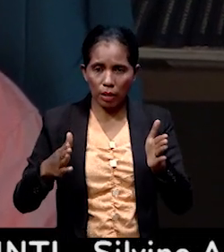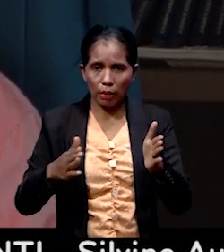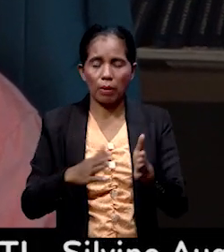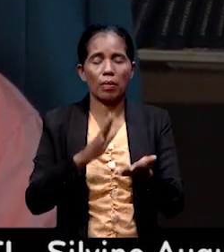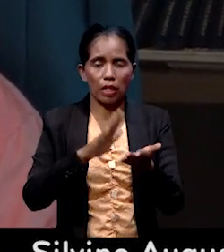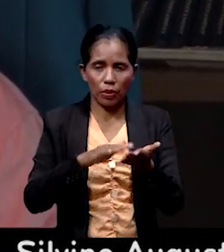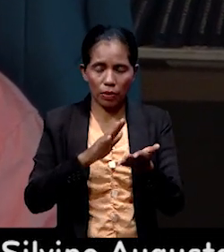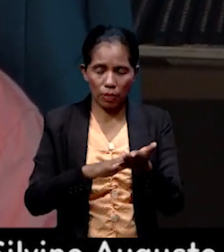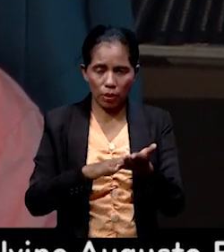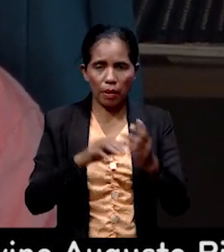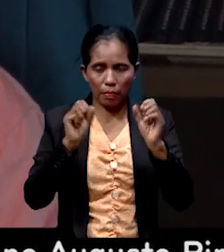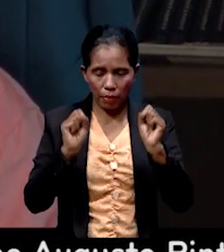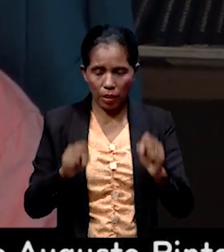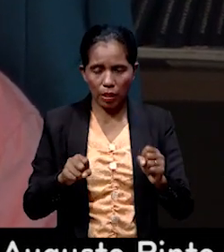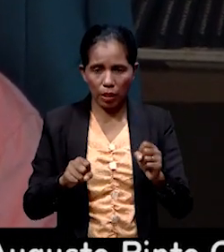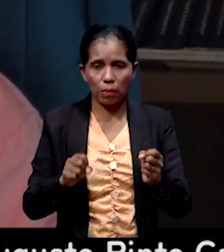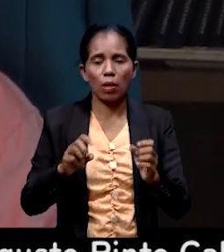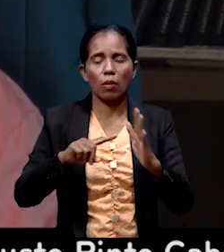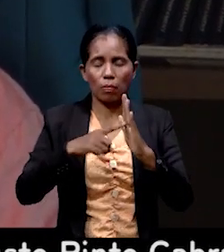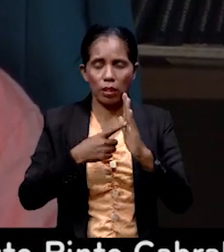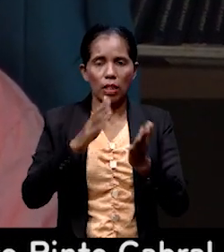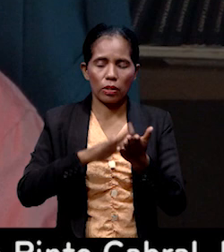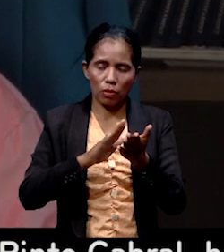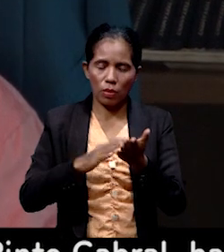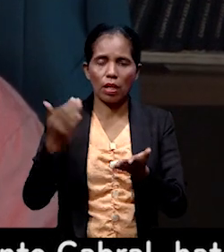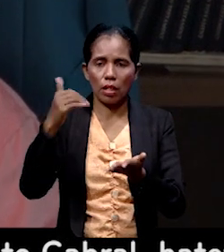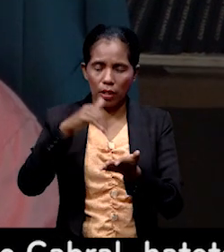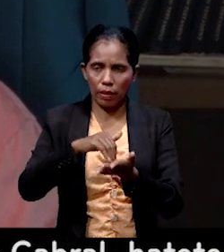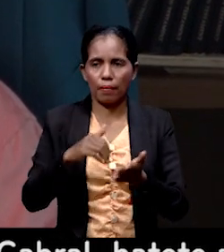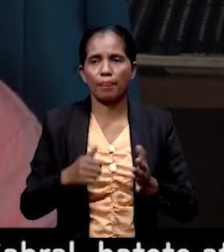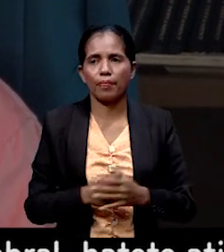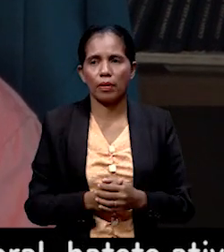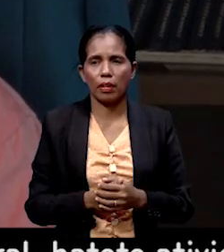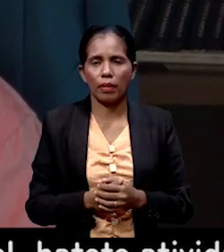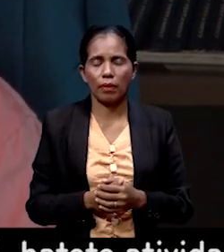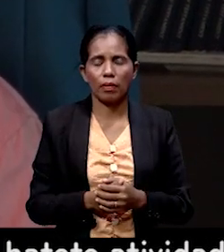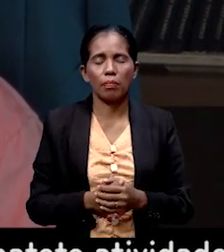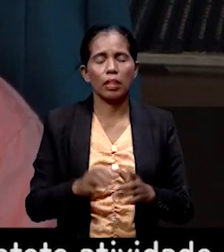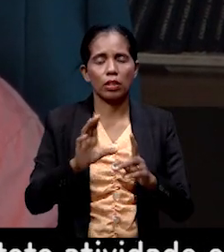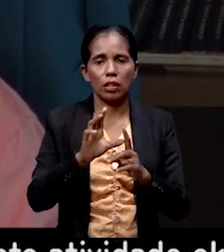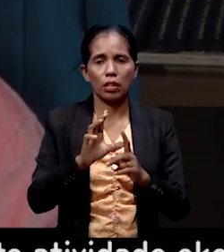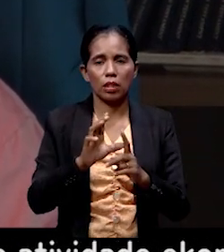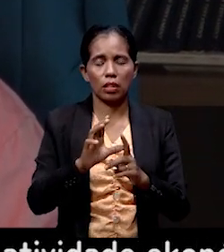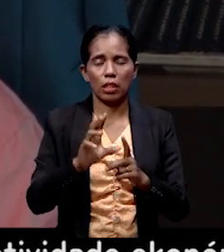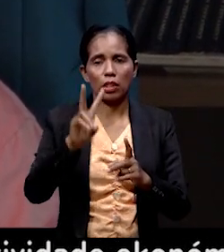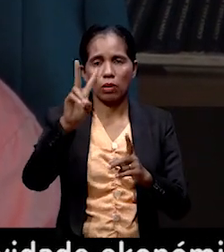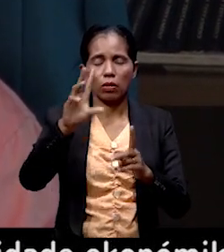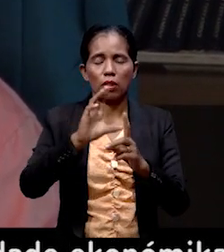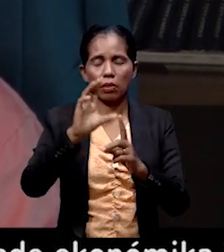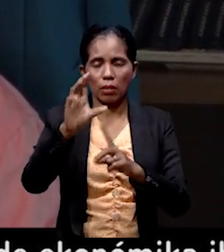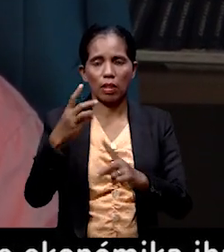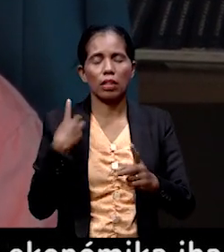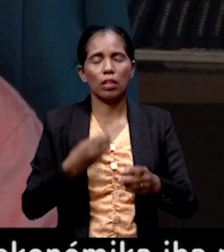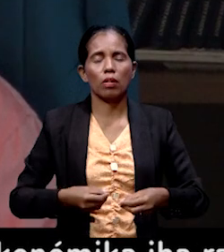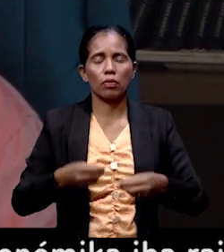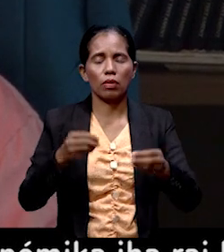bele mo sahu ia aulas de recuperação. Ba aulas de recuperação no aula segundo semestre, horário ne ita for responsabilidade